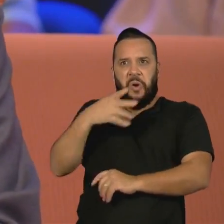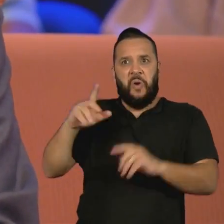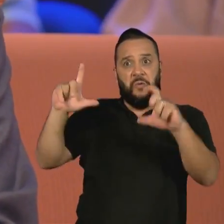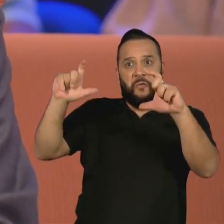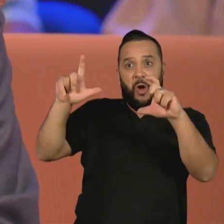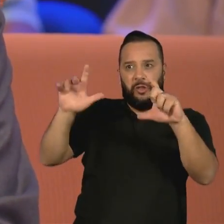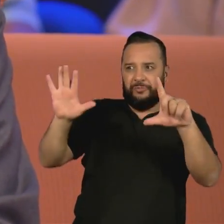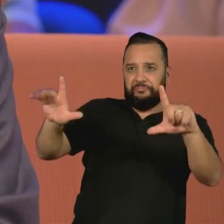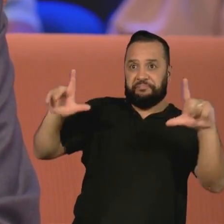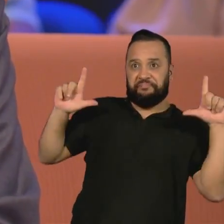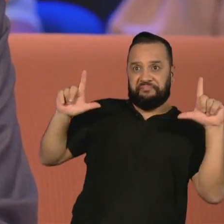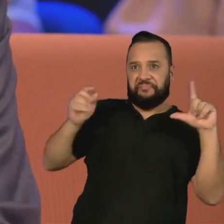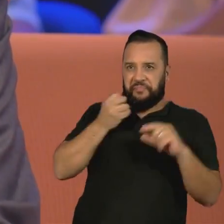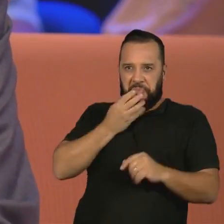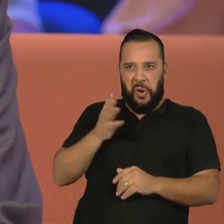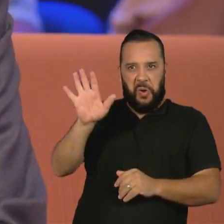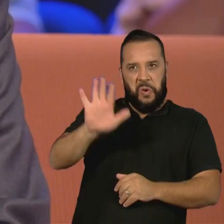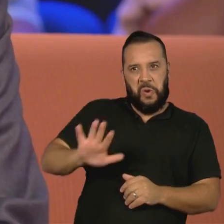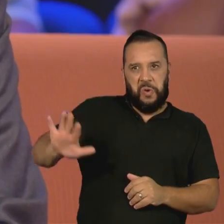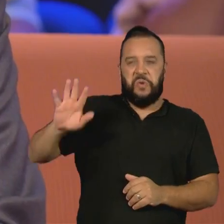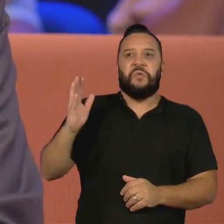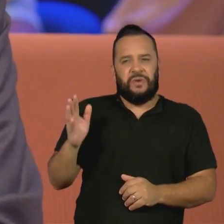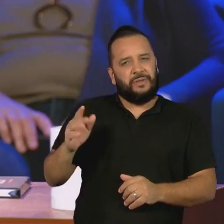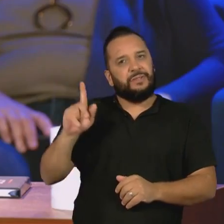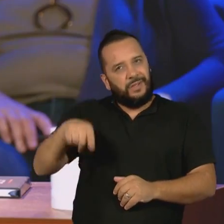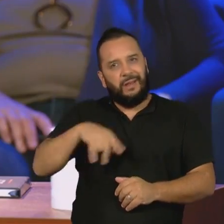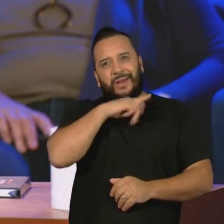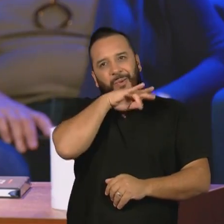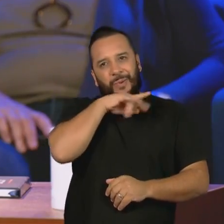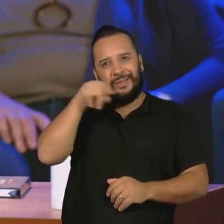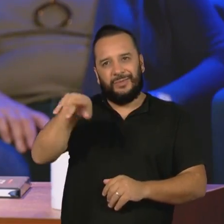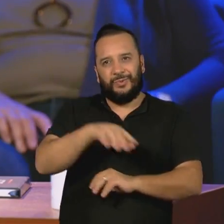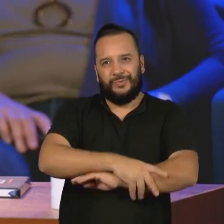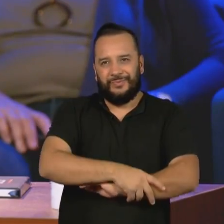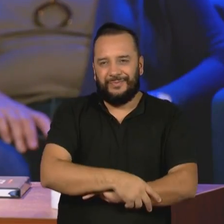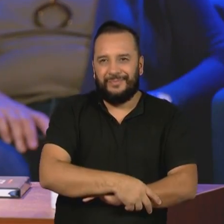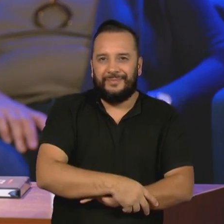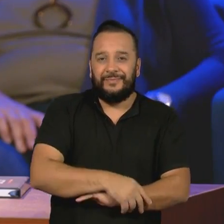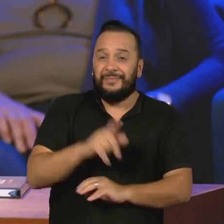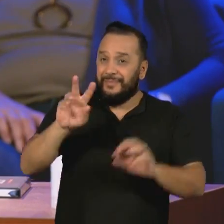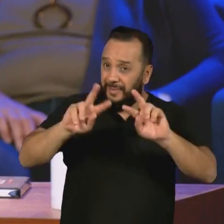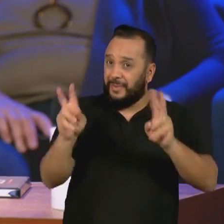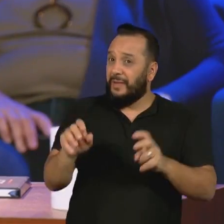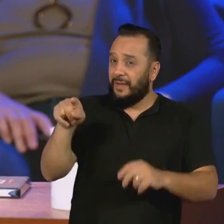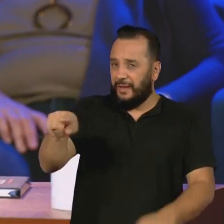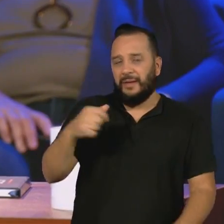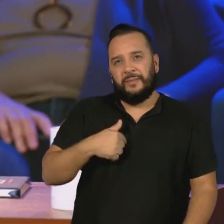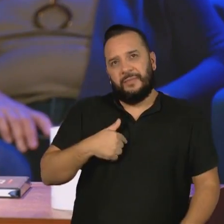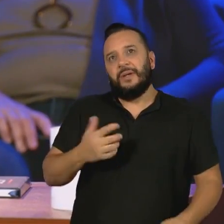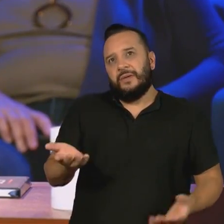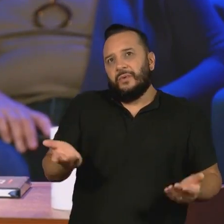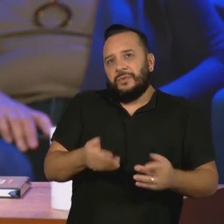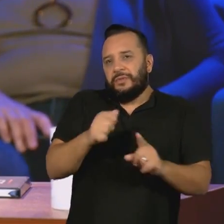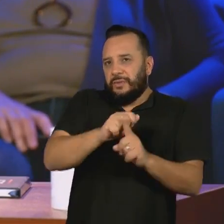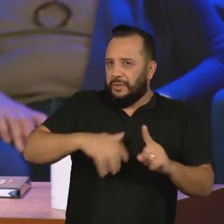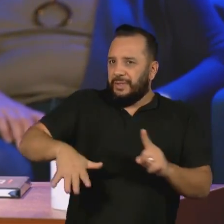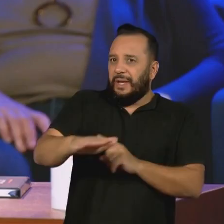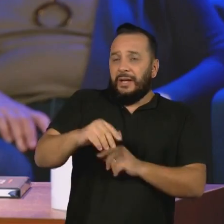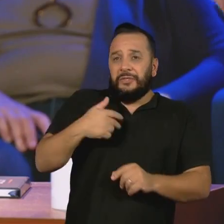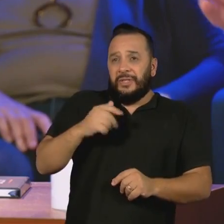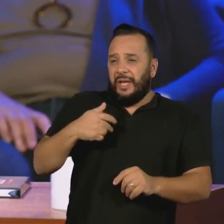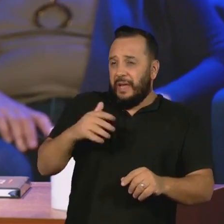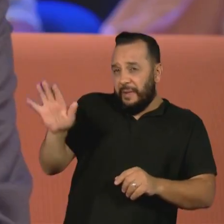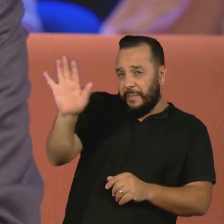ruim, né? Eu acho que também isso é uma coisa que a gente tem que pensar mais. E esse é um dos grandes temas desse mundo de imagem,